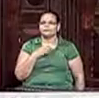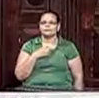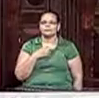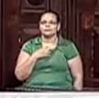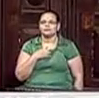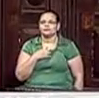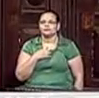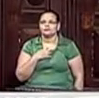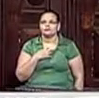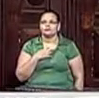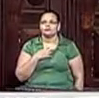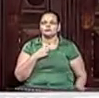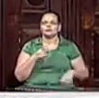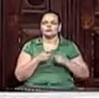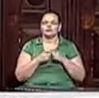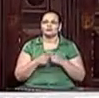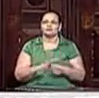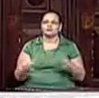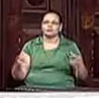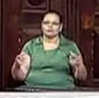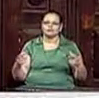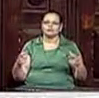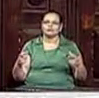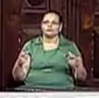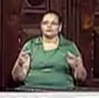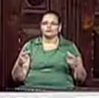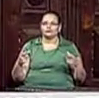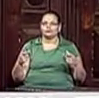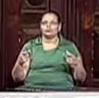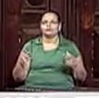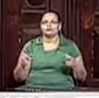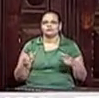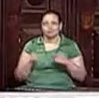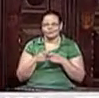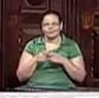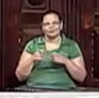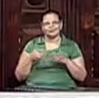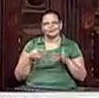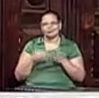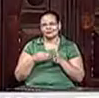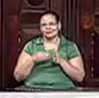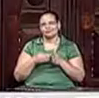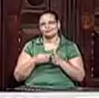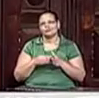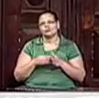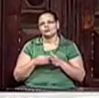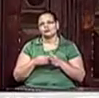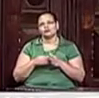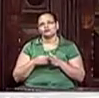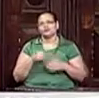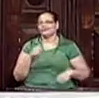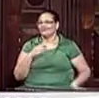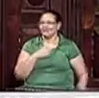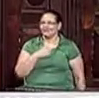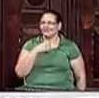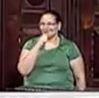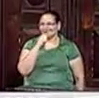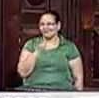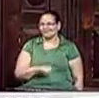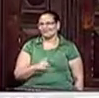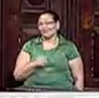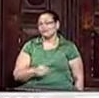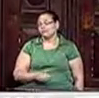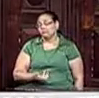insensibilidade é ampla, geral e restrita. Estou falando na